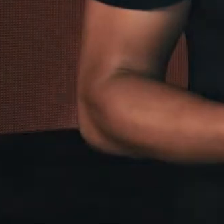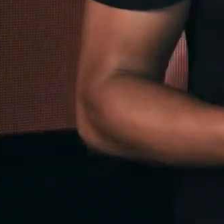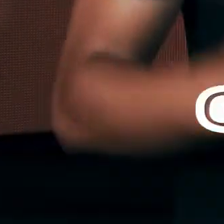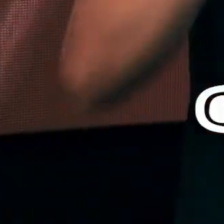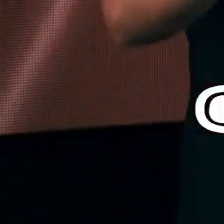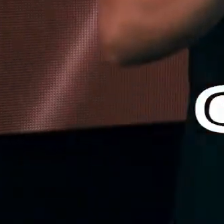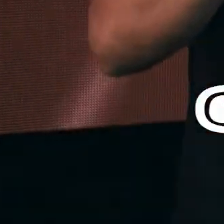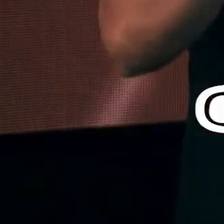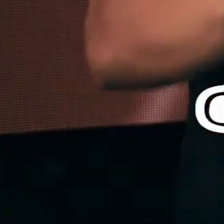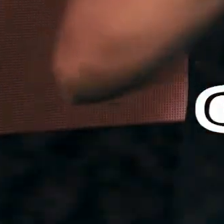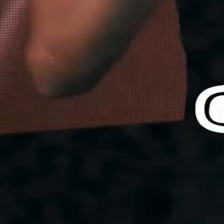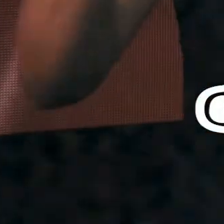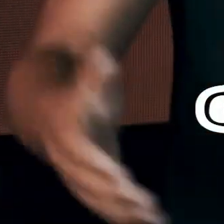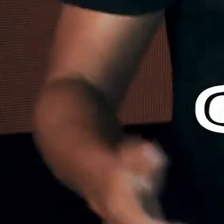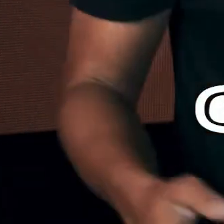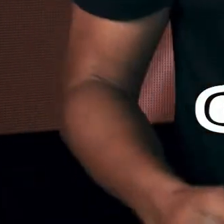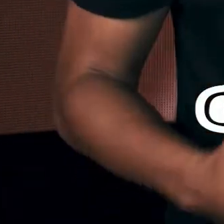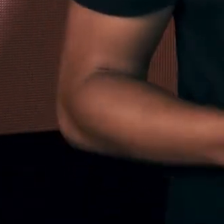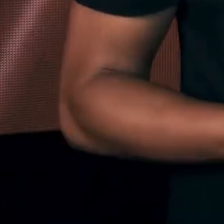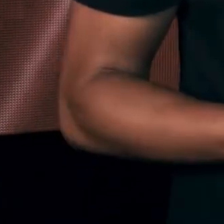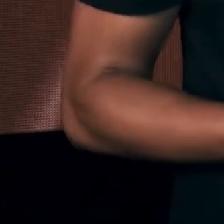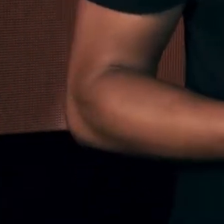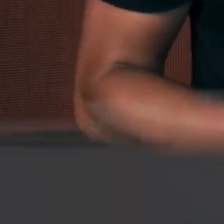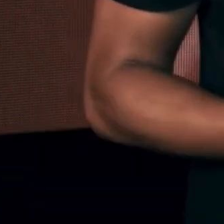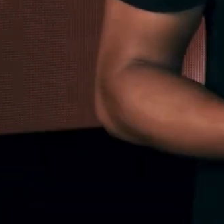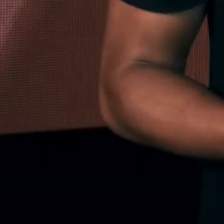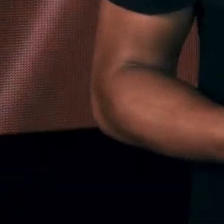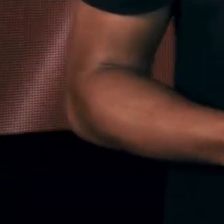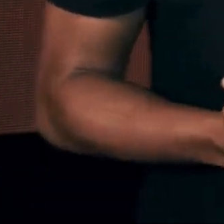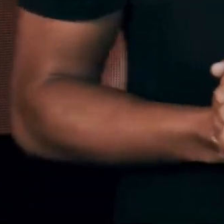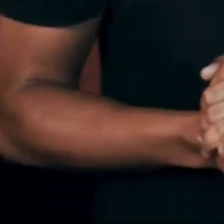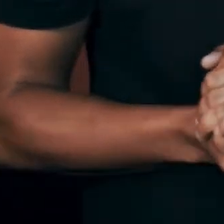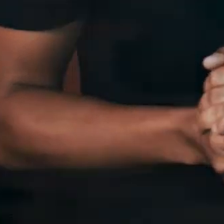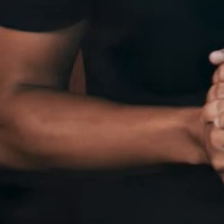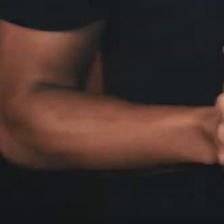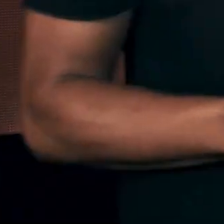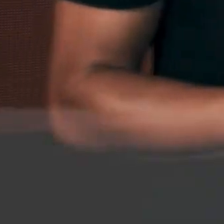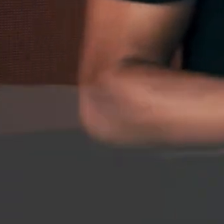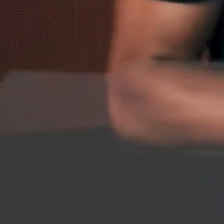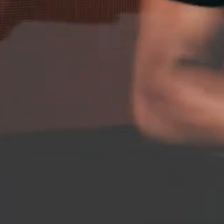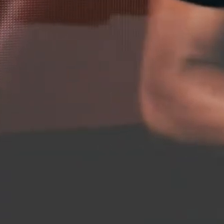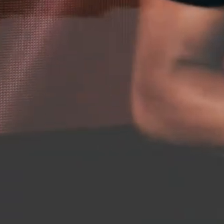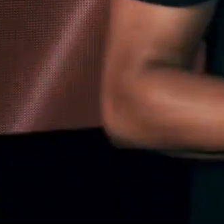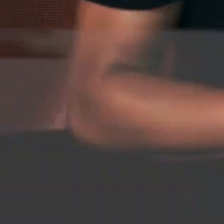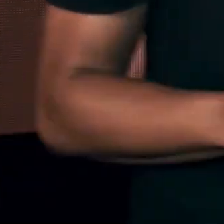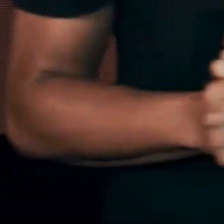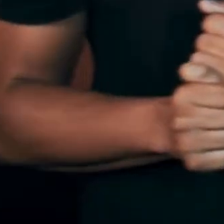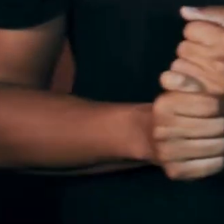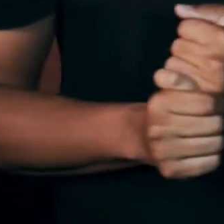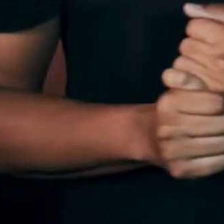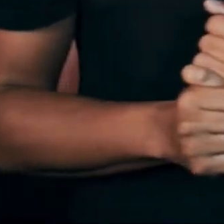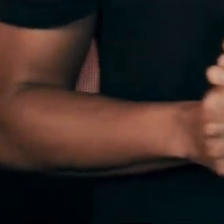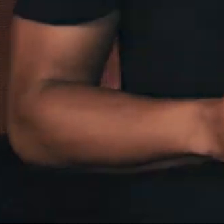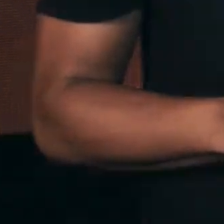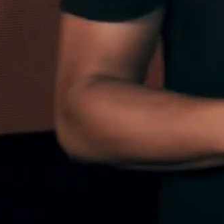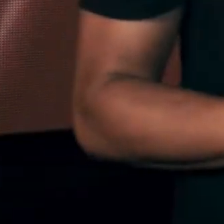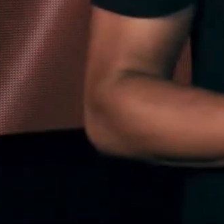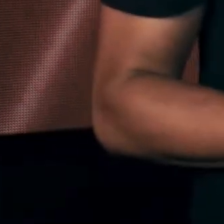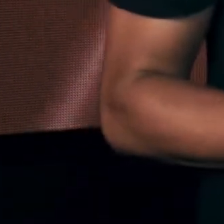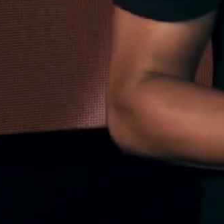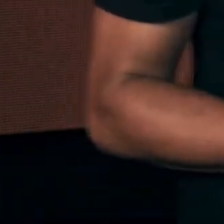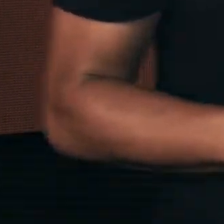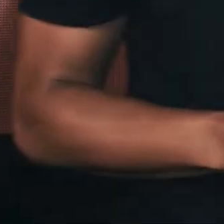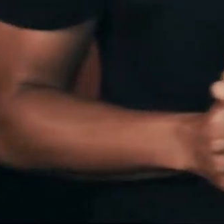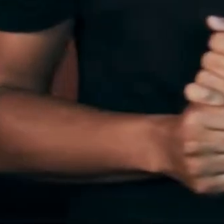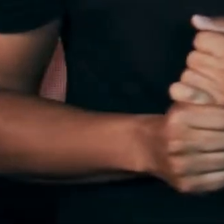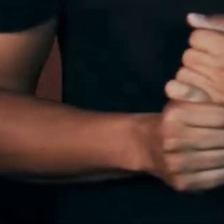disso tudo. @ConnectADVEC. E ainda esteja por dentro do nosso site oficial, isso, que é advec.org, para você ficar